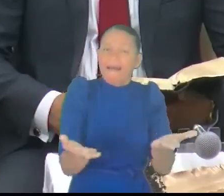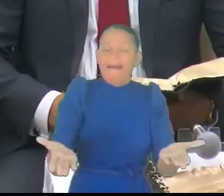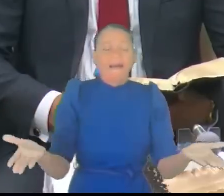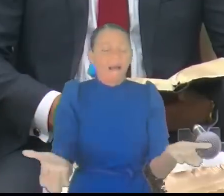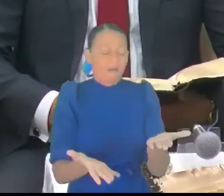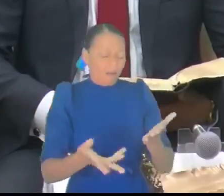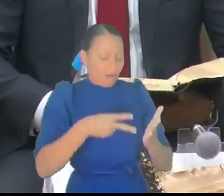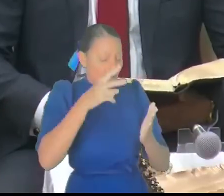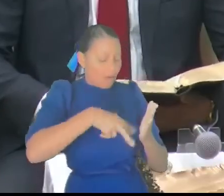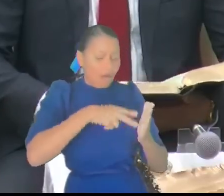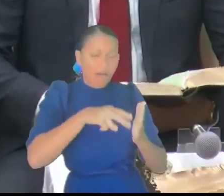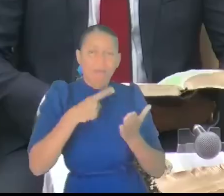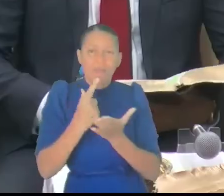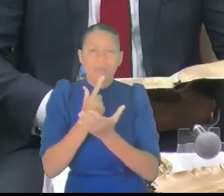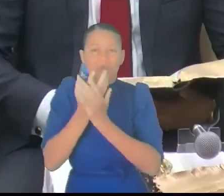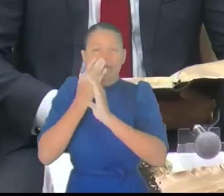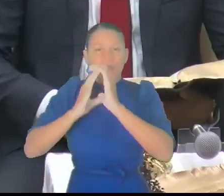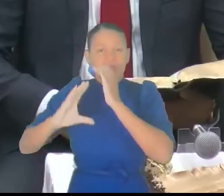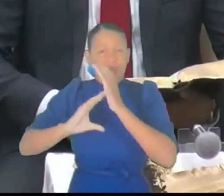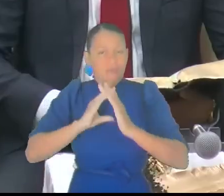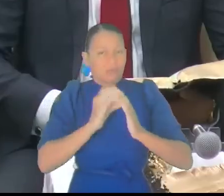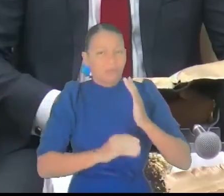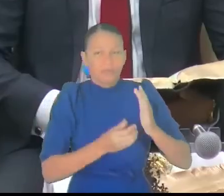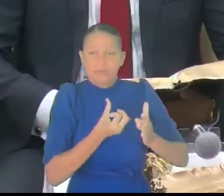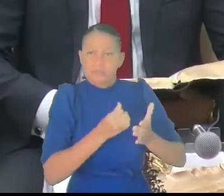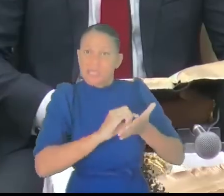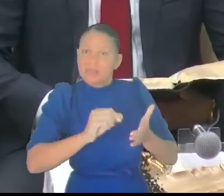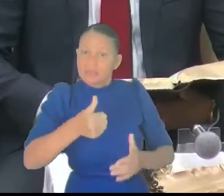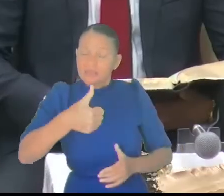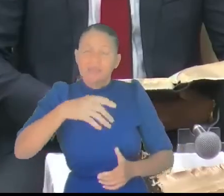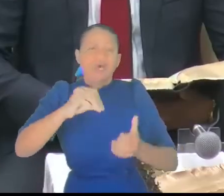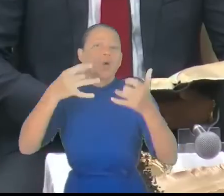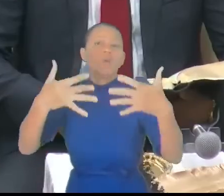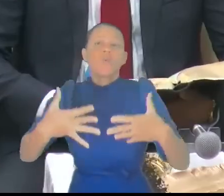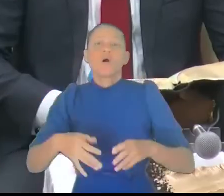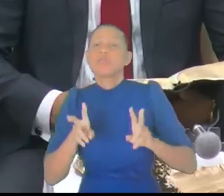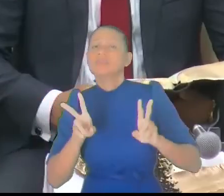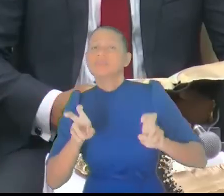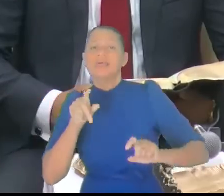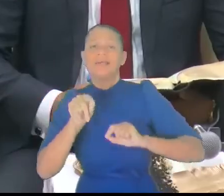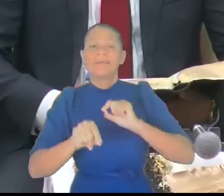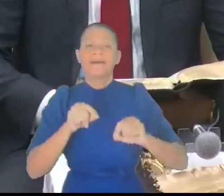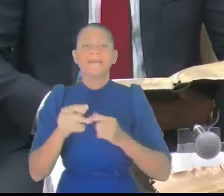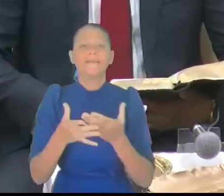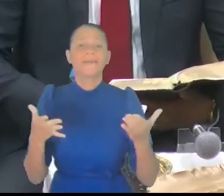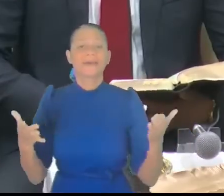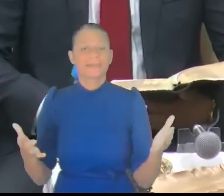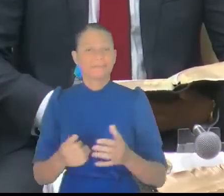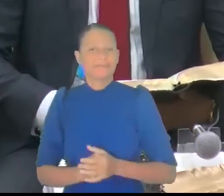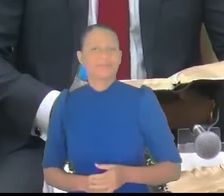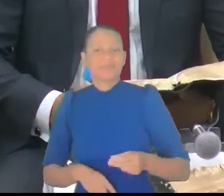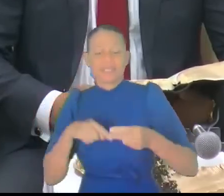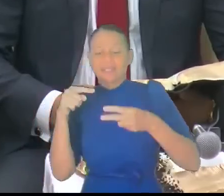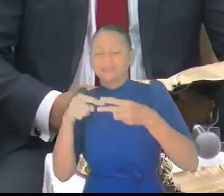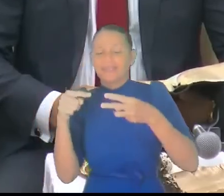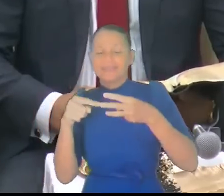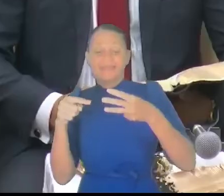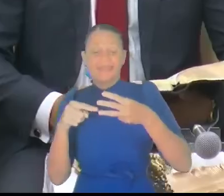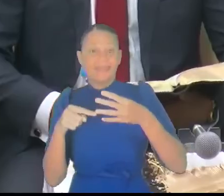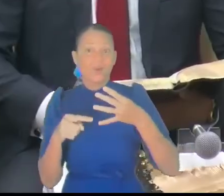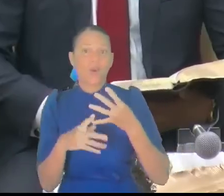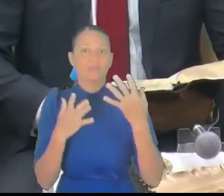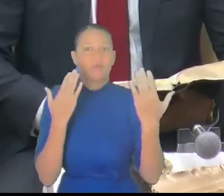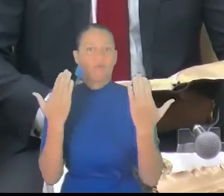6 e 10, que faz 4 comparações